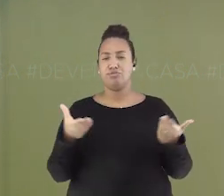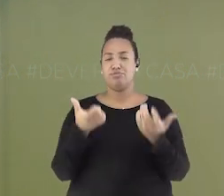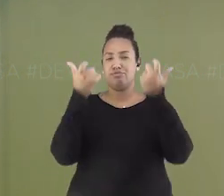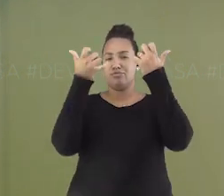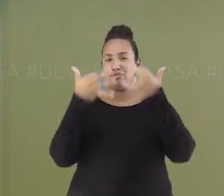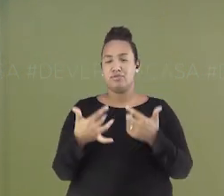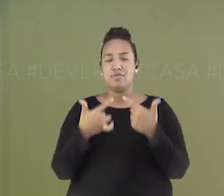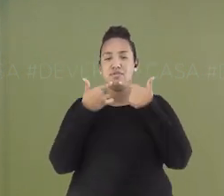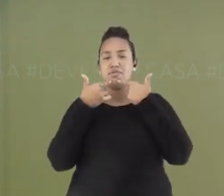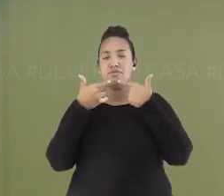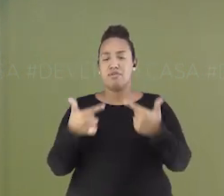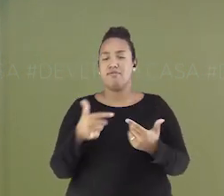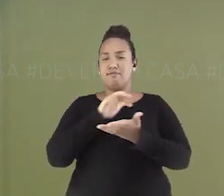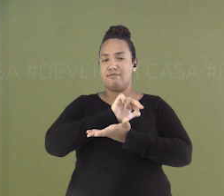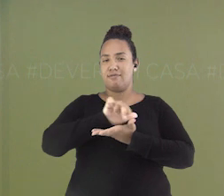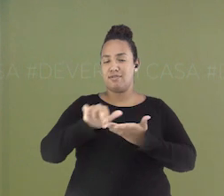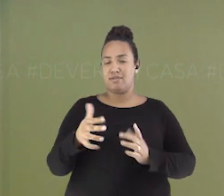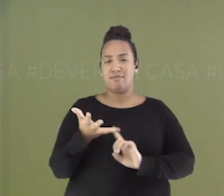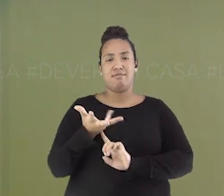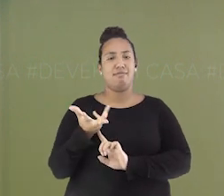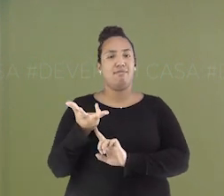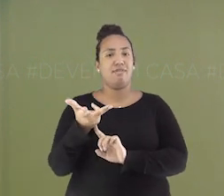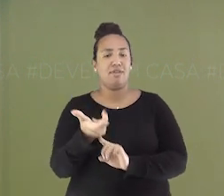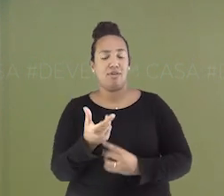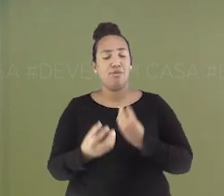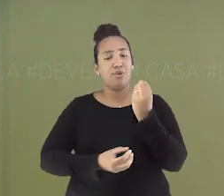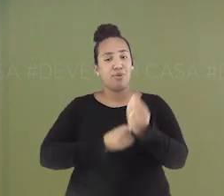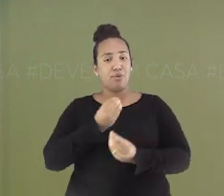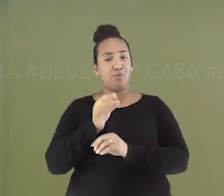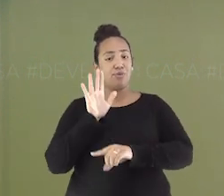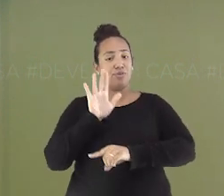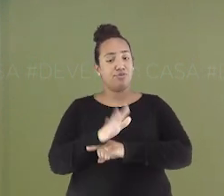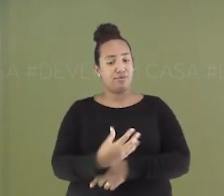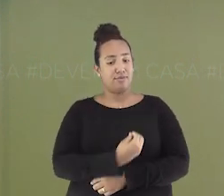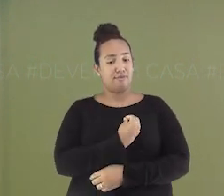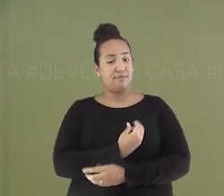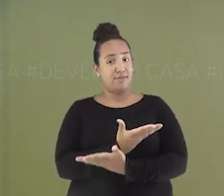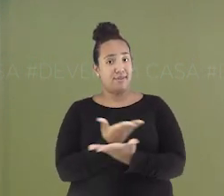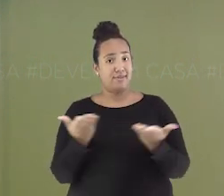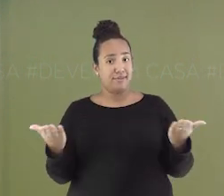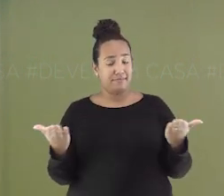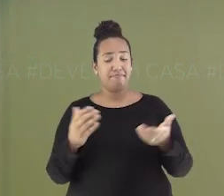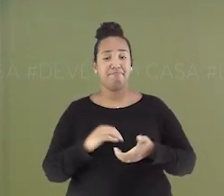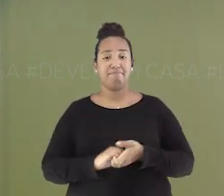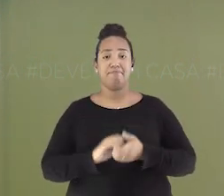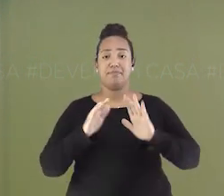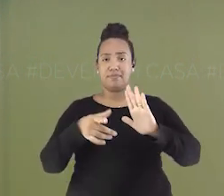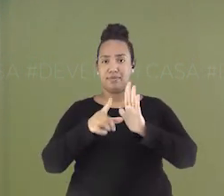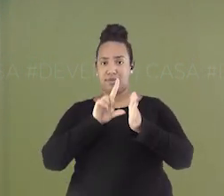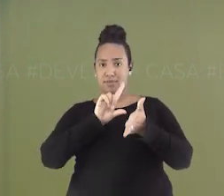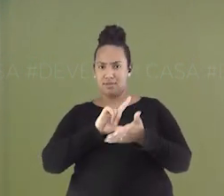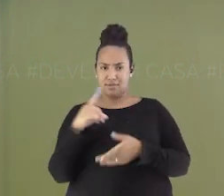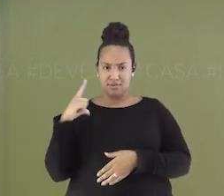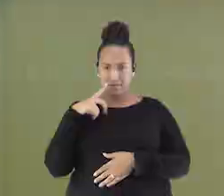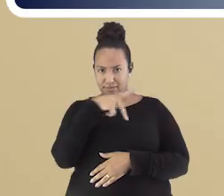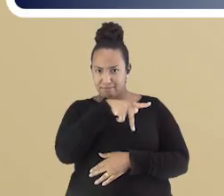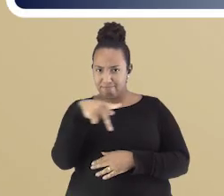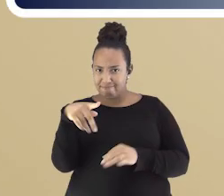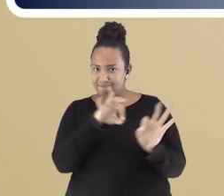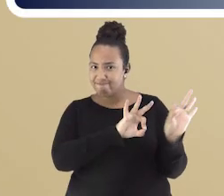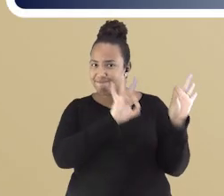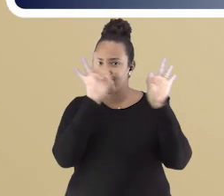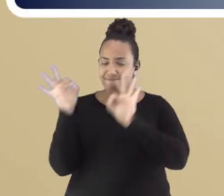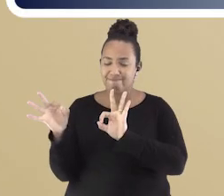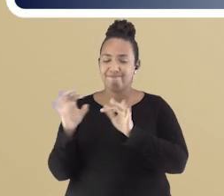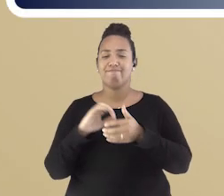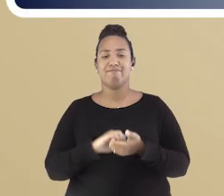diferentes linguagens artísticas e como elas são importantes para as nossas vidas. Mas antes de começar, tem professor me assistindo aí? O